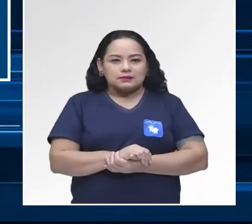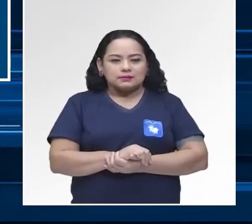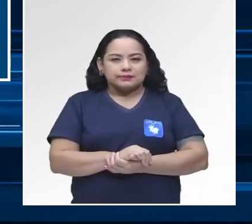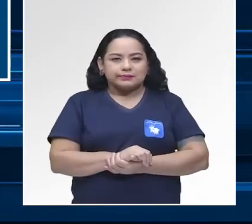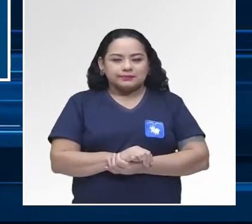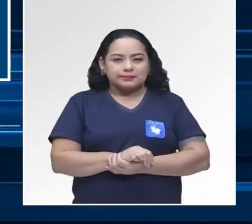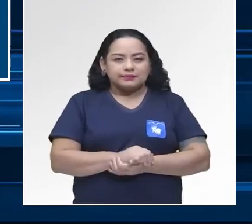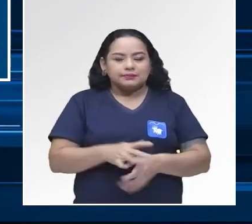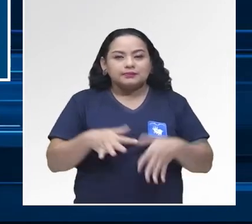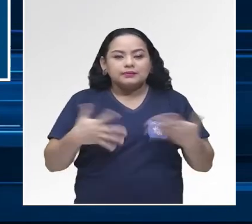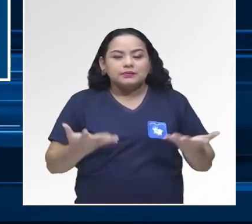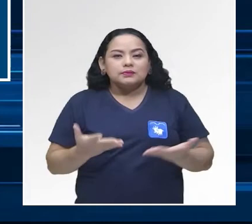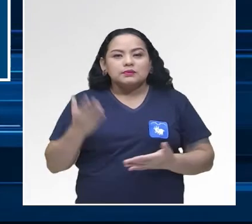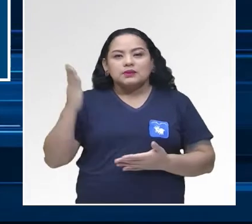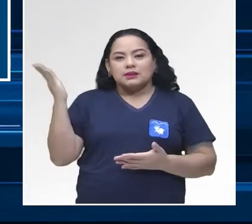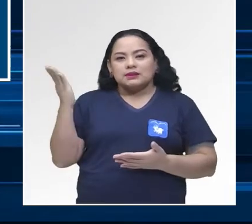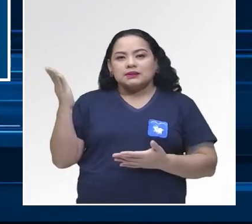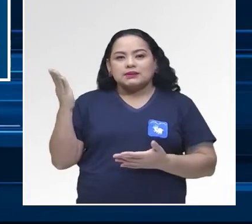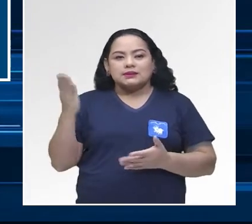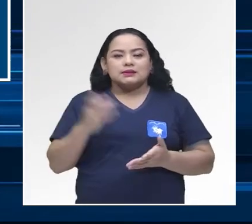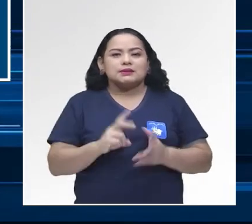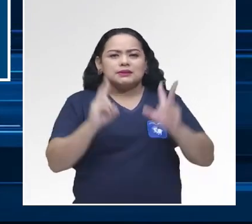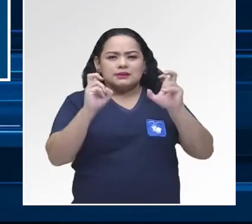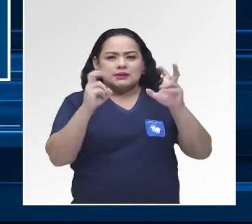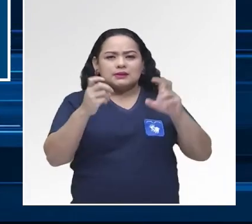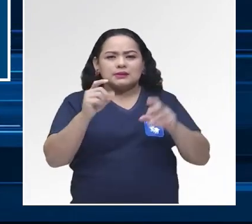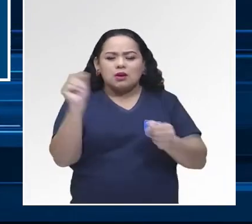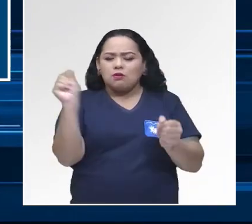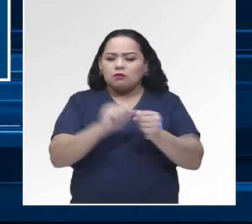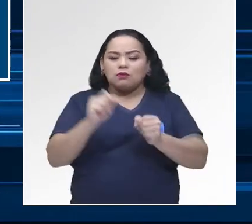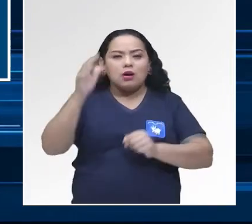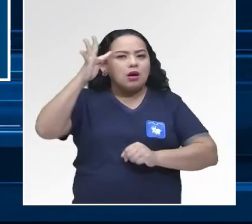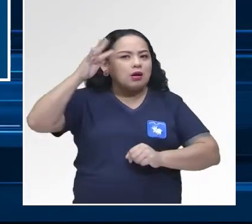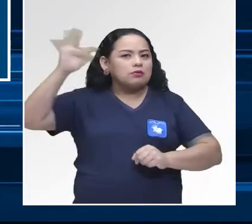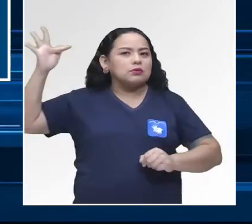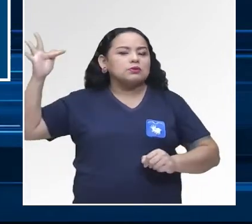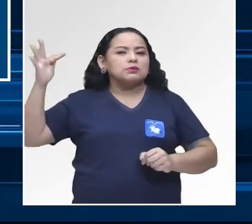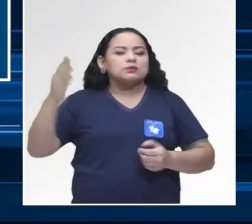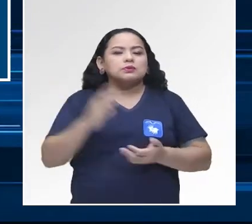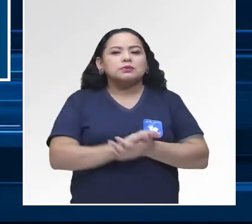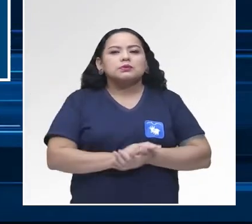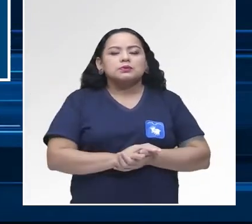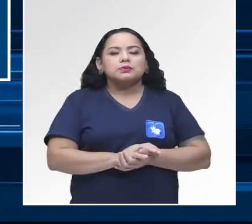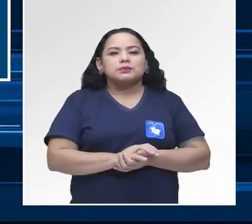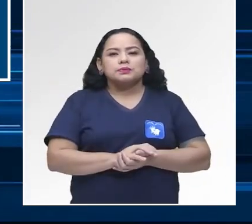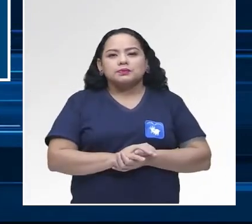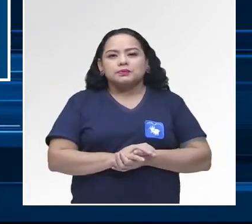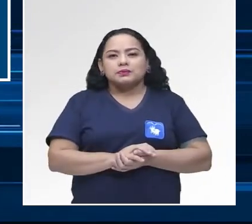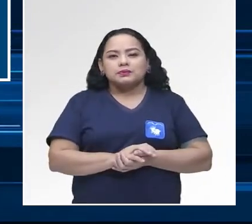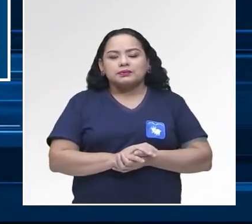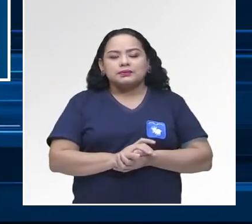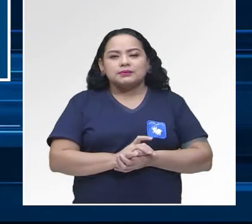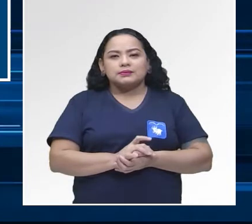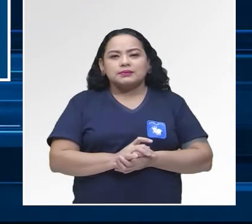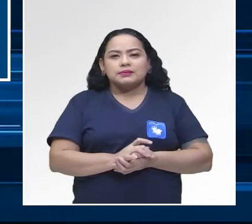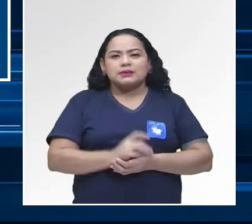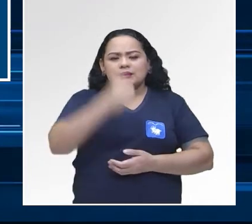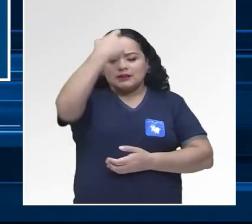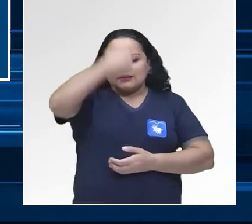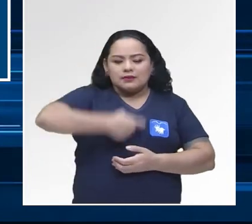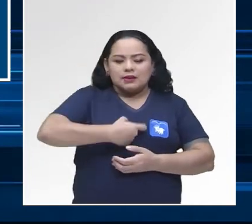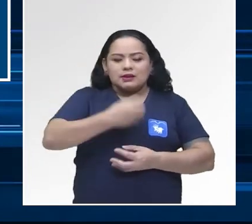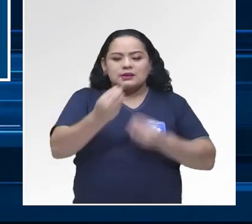Então, a inquietude na filosofia é uma atitude filosófica, né, que nos coloca